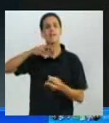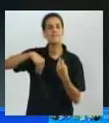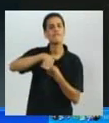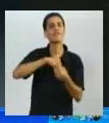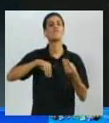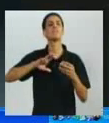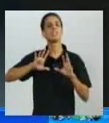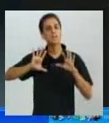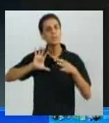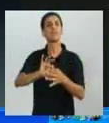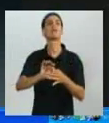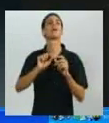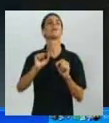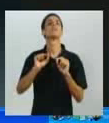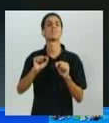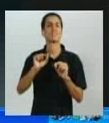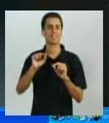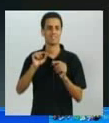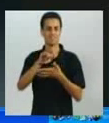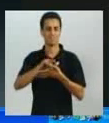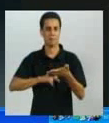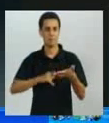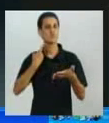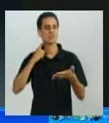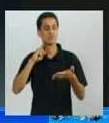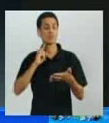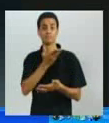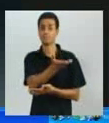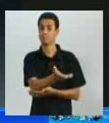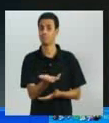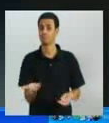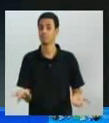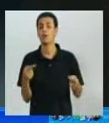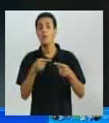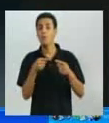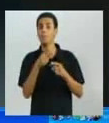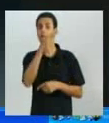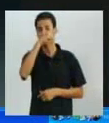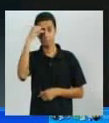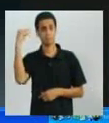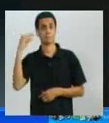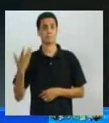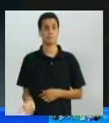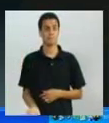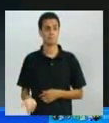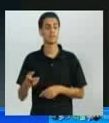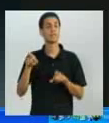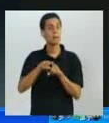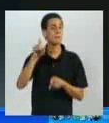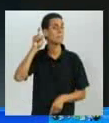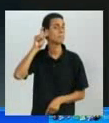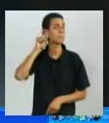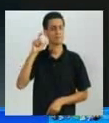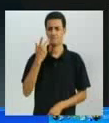Brasil? Exatamente o partido do vereador Marco Antônio e do vereador Jens Mantel. Eles vêm para cá falar do PT, naquela coisa toda.